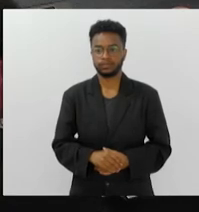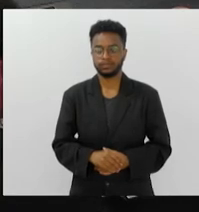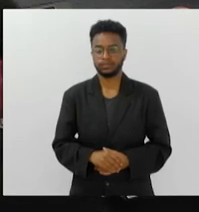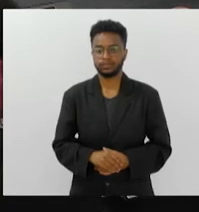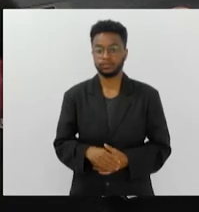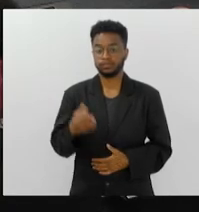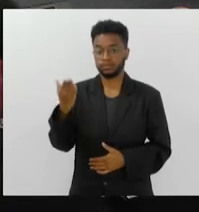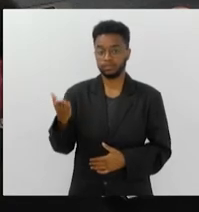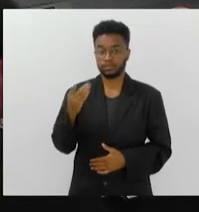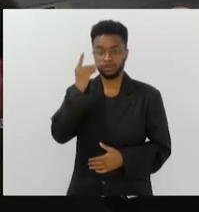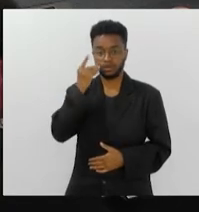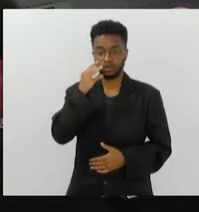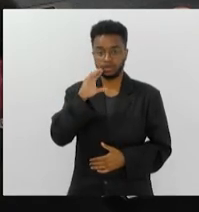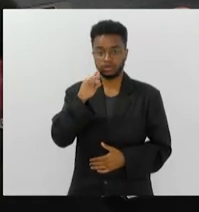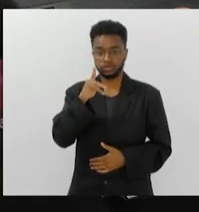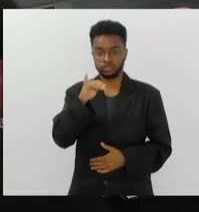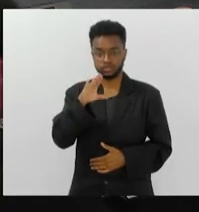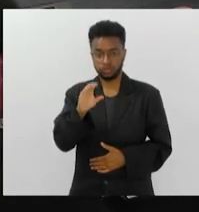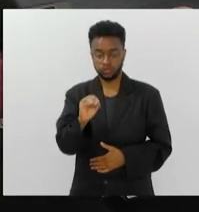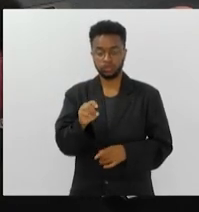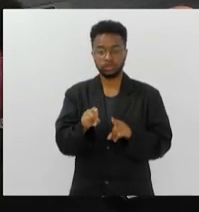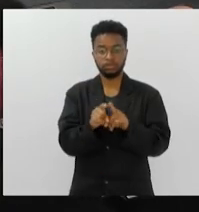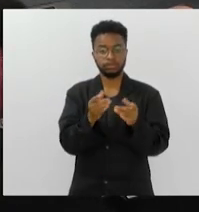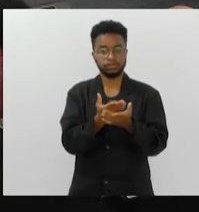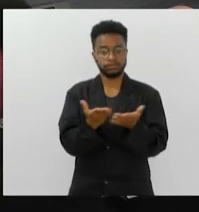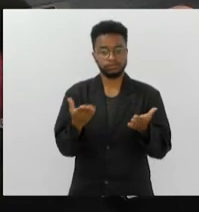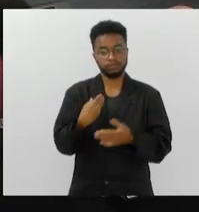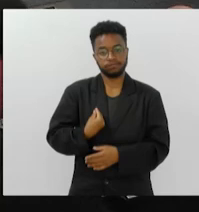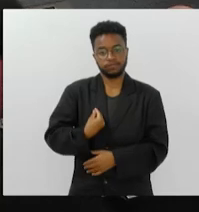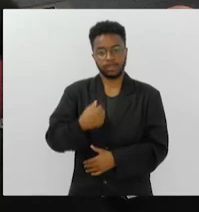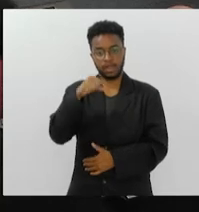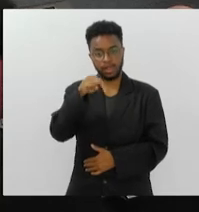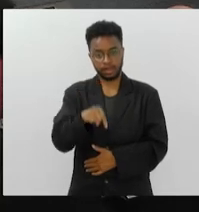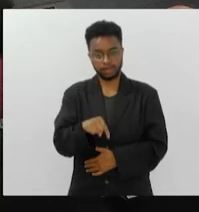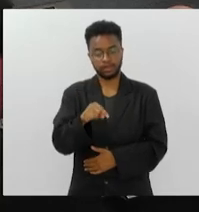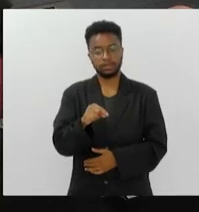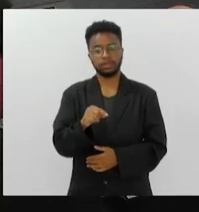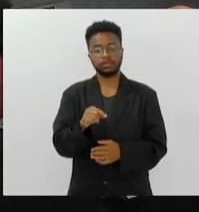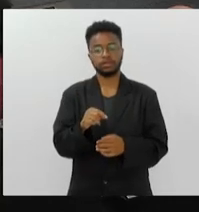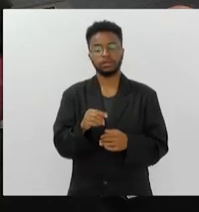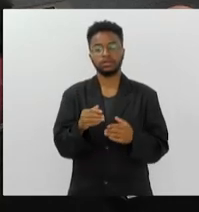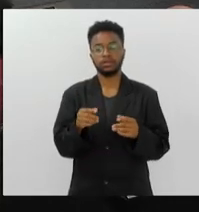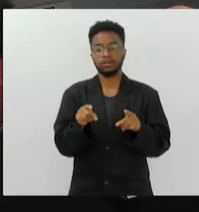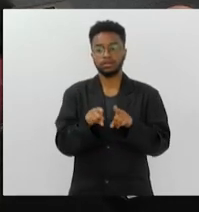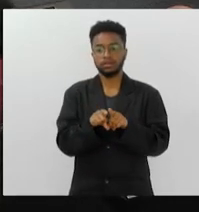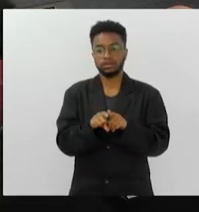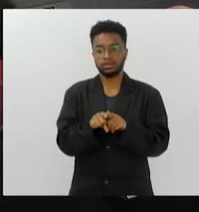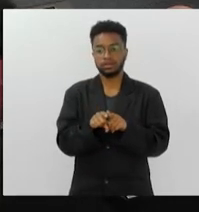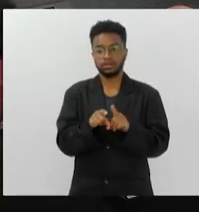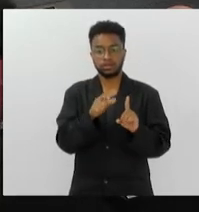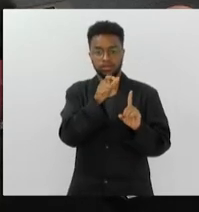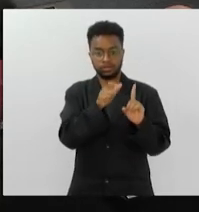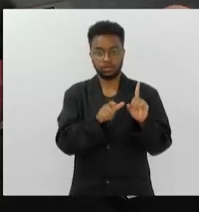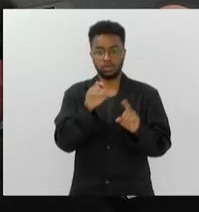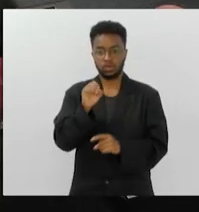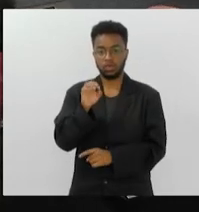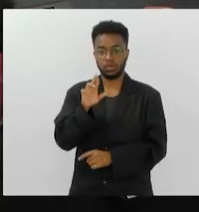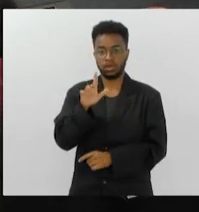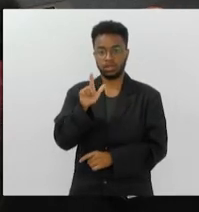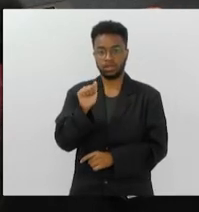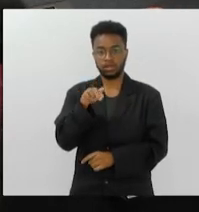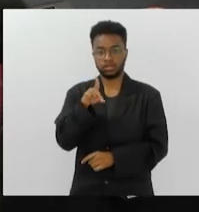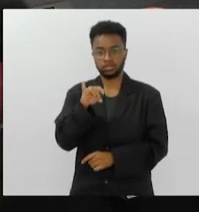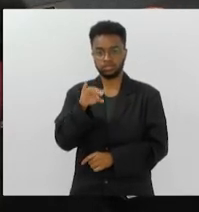Excelentíssimo deputado Chico Machado, senhoras e senhores presentes nessa cerimônia, senhor Orlandino dos Santos,